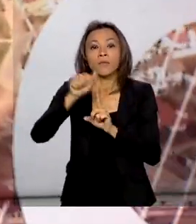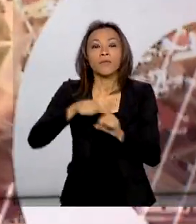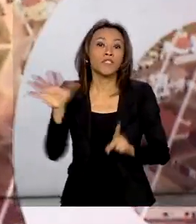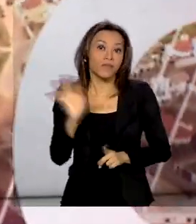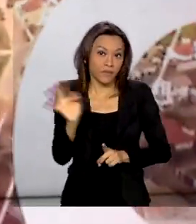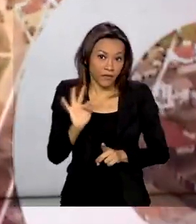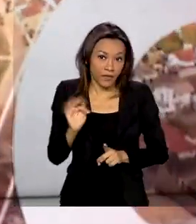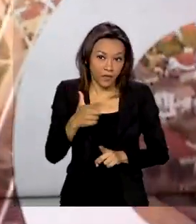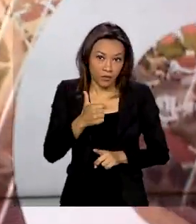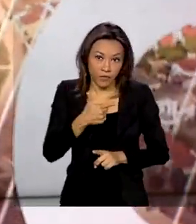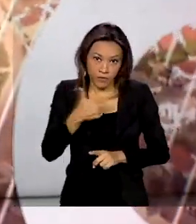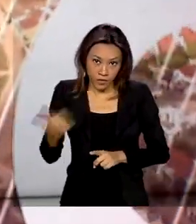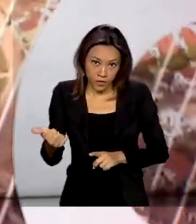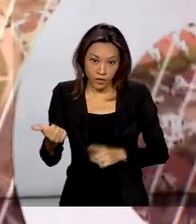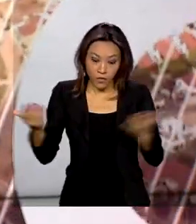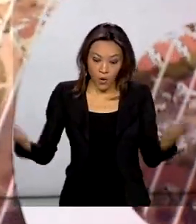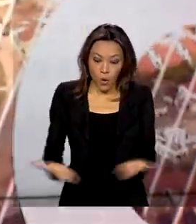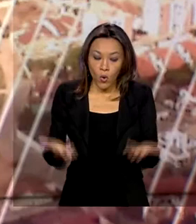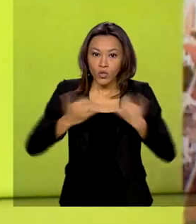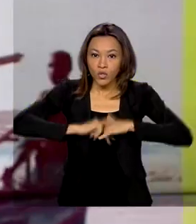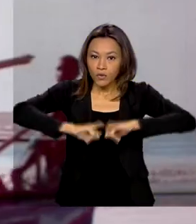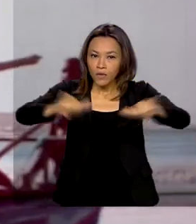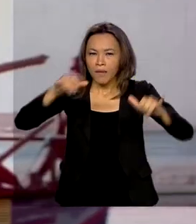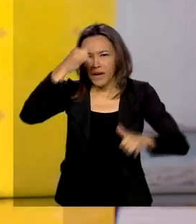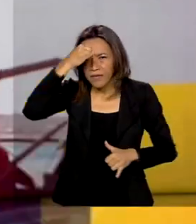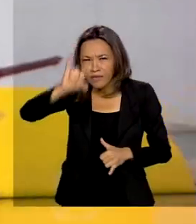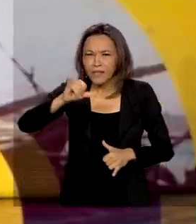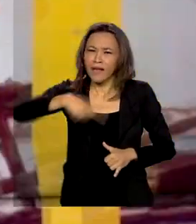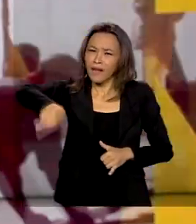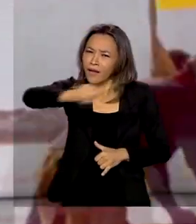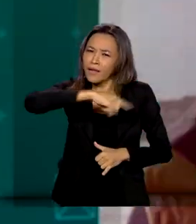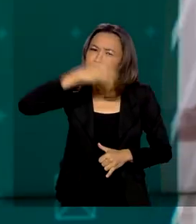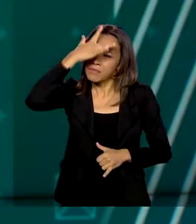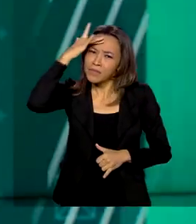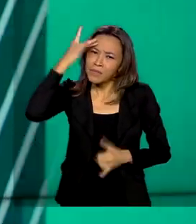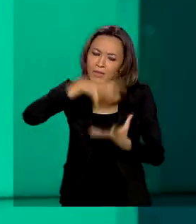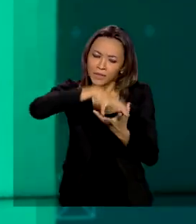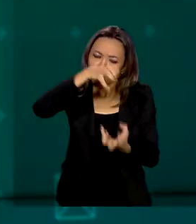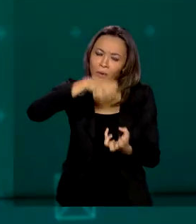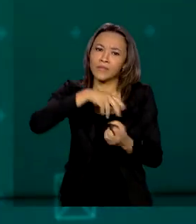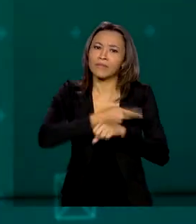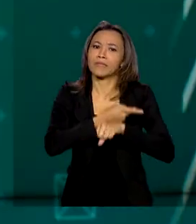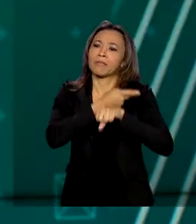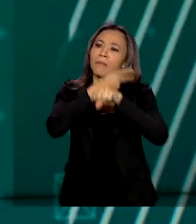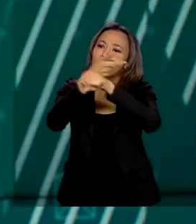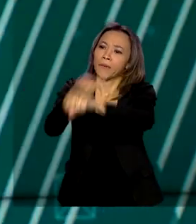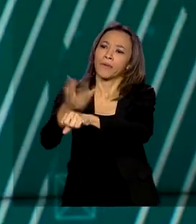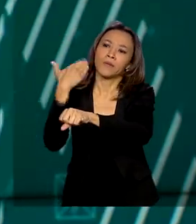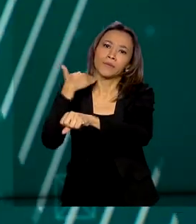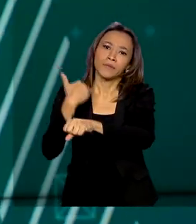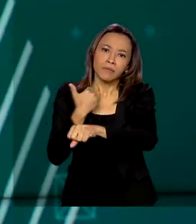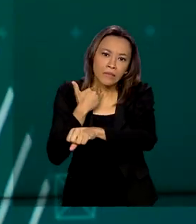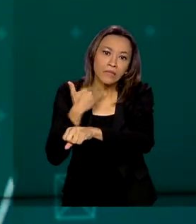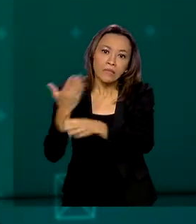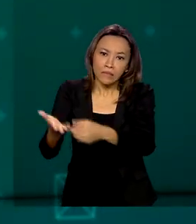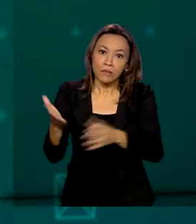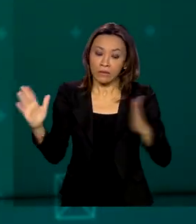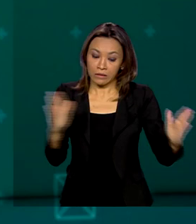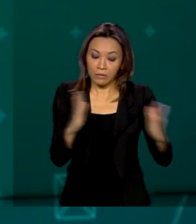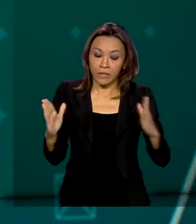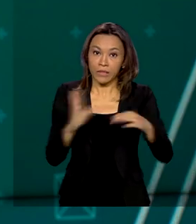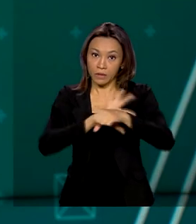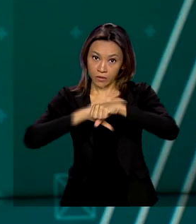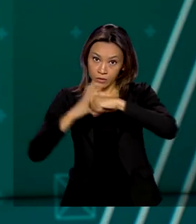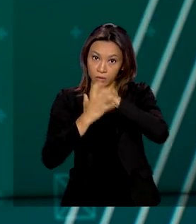2021 a medida publicada hoje é para evitar que idosos precisem se deslocar até as agências do INSS durante